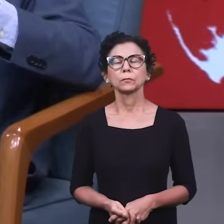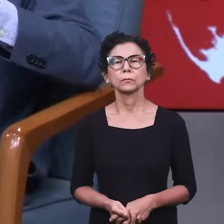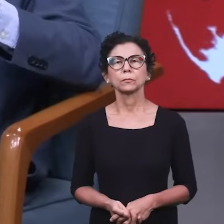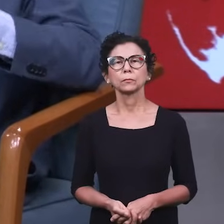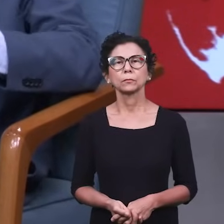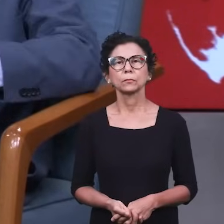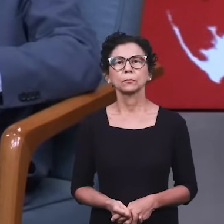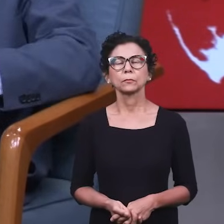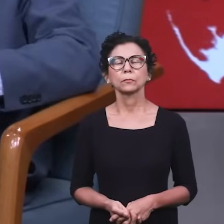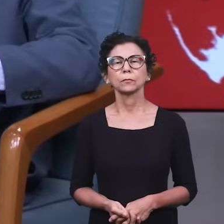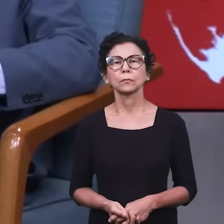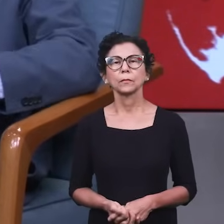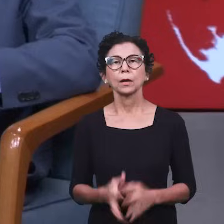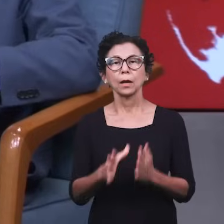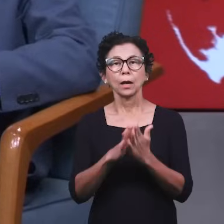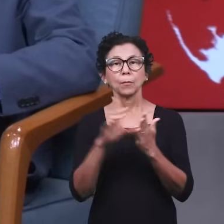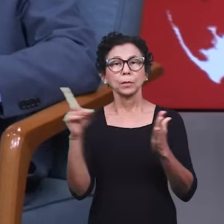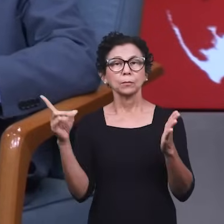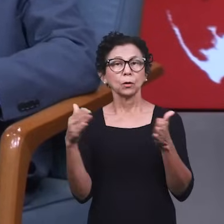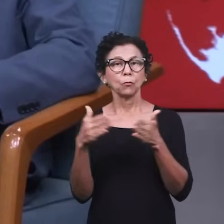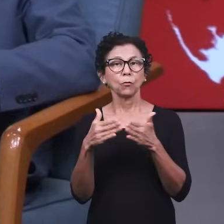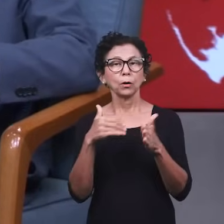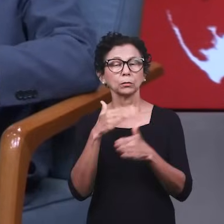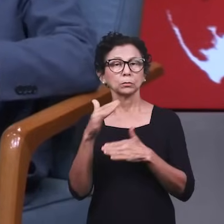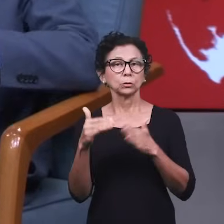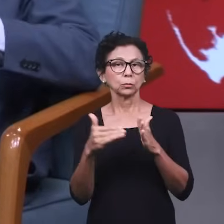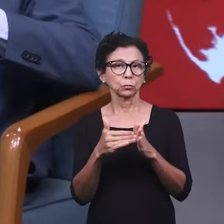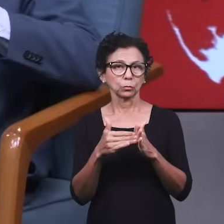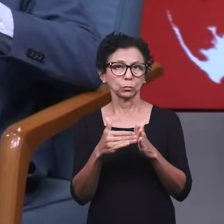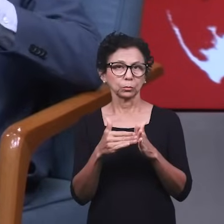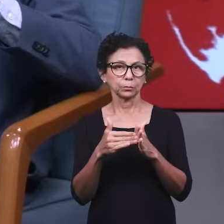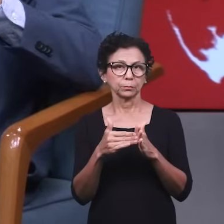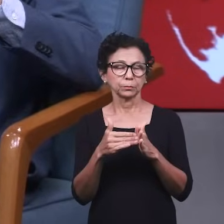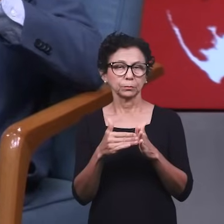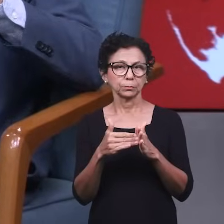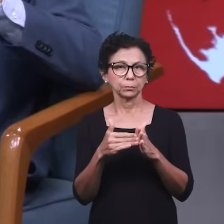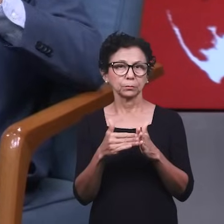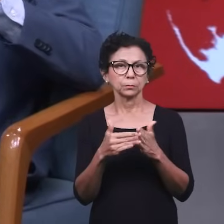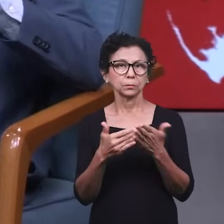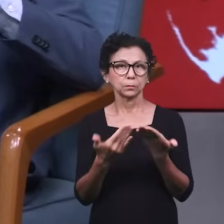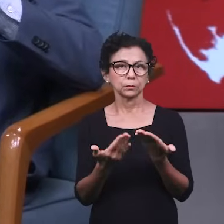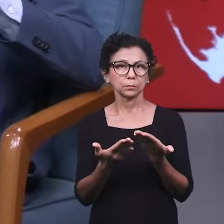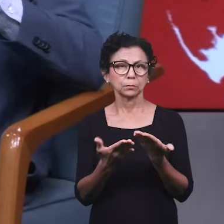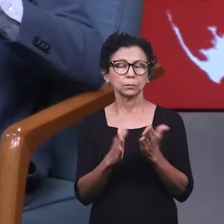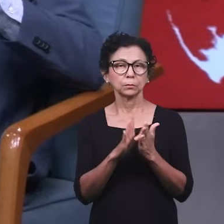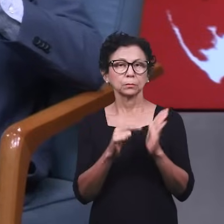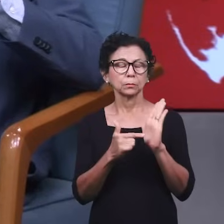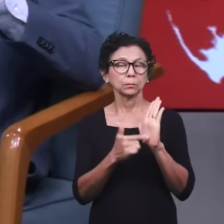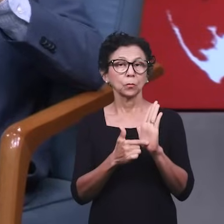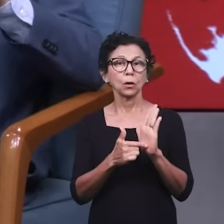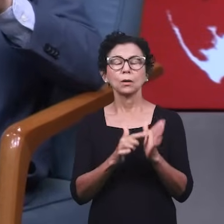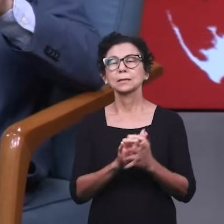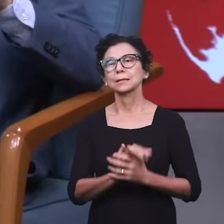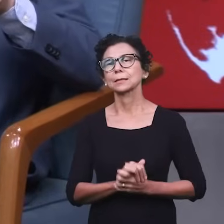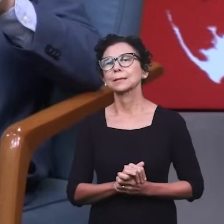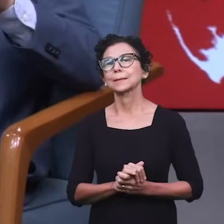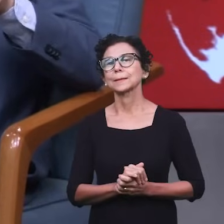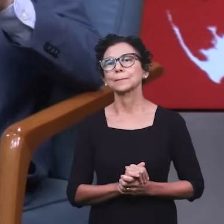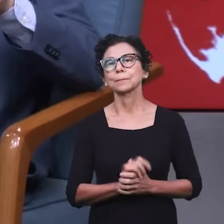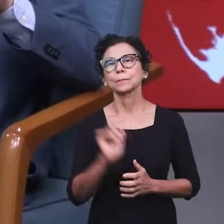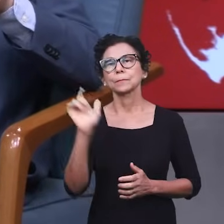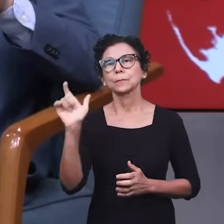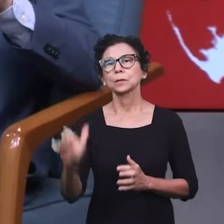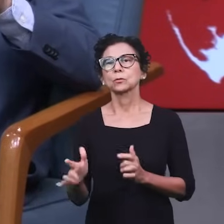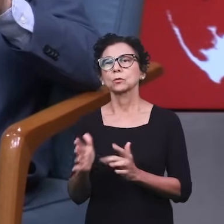e por isso que a nossa ênfase toda é naquilo que a própria palavra diz. A palavra diz que o testemunho